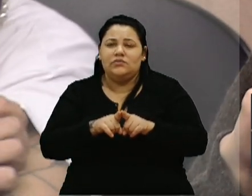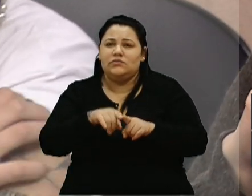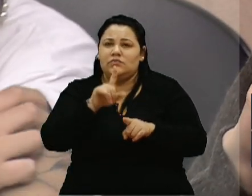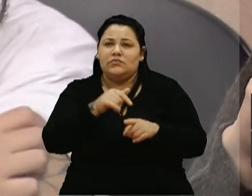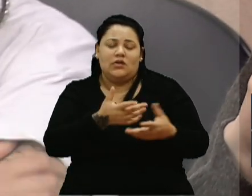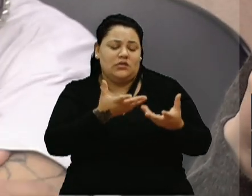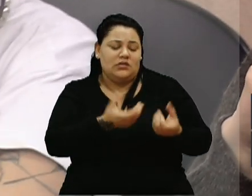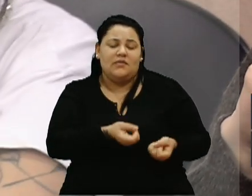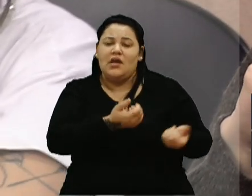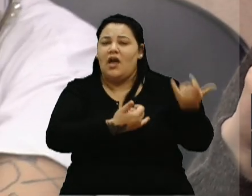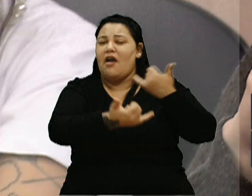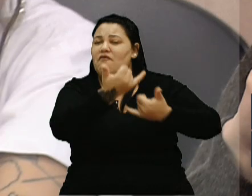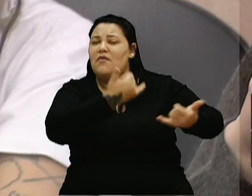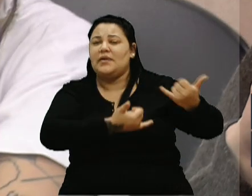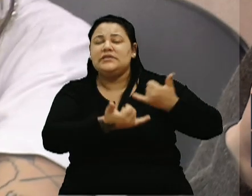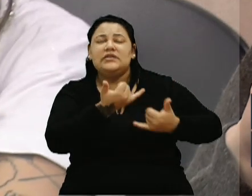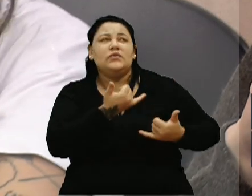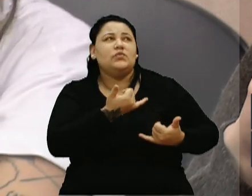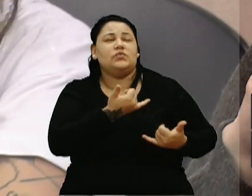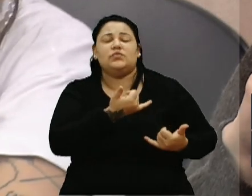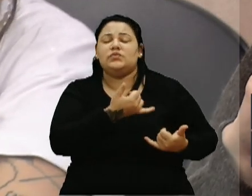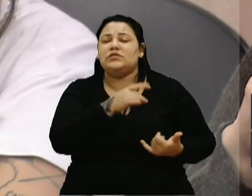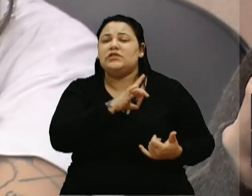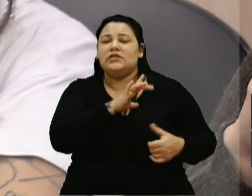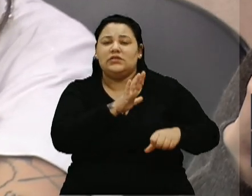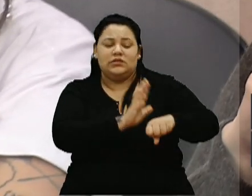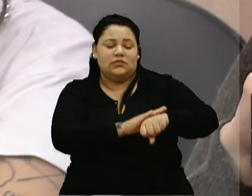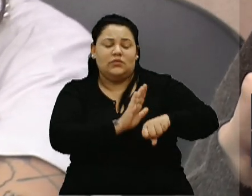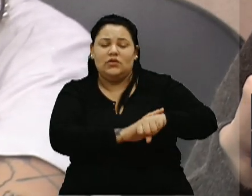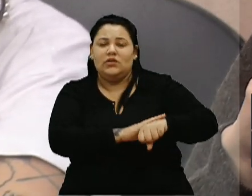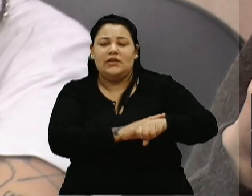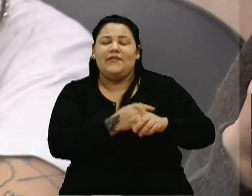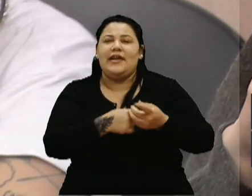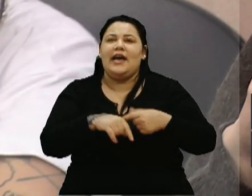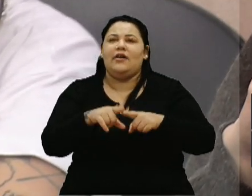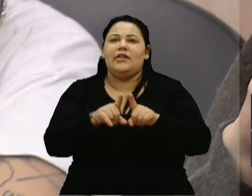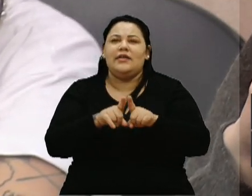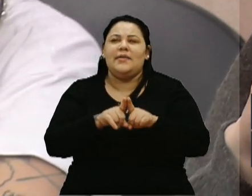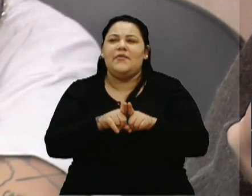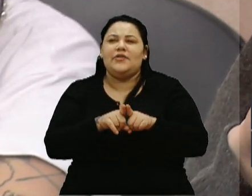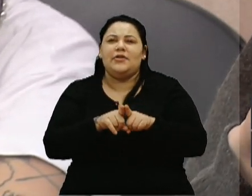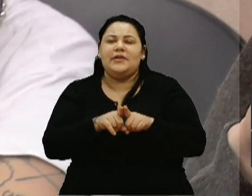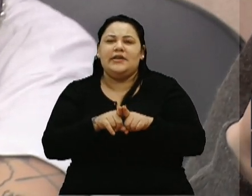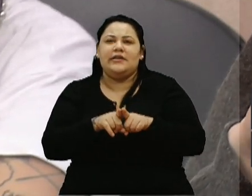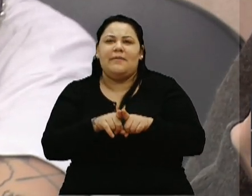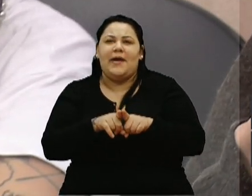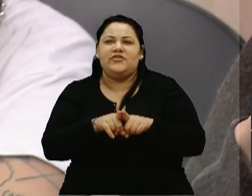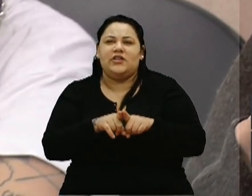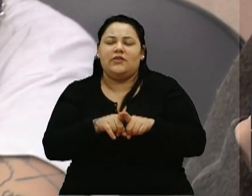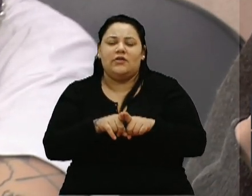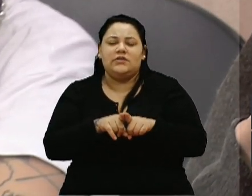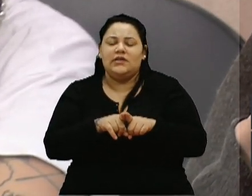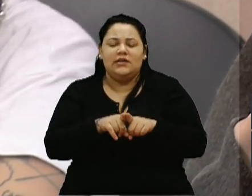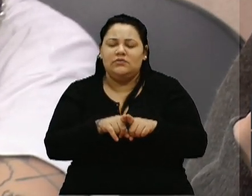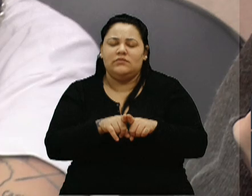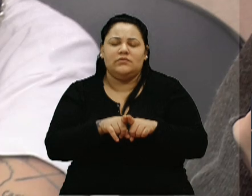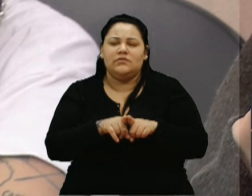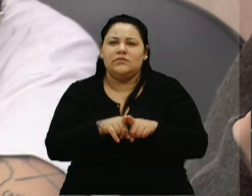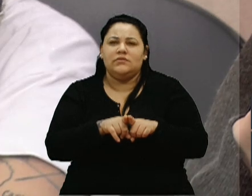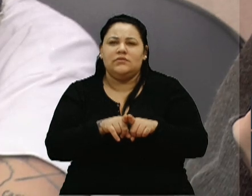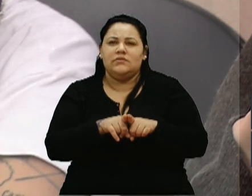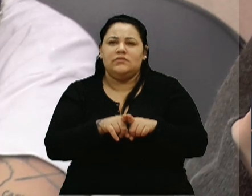receberam talvez a informação de que teria esse momento de vir escutar. Então, da gente pensar de que forma que a gente